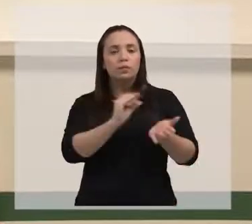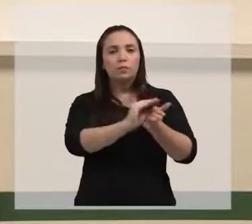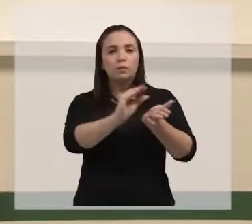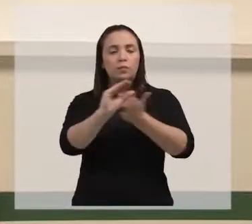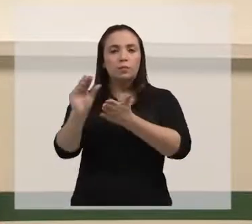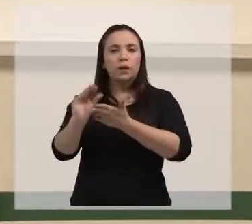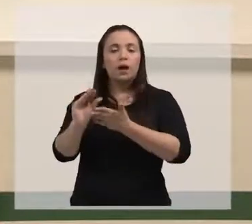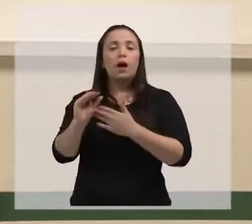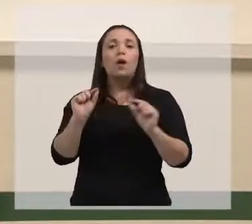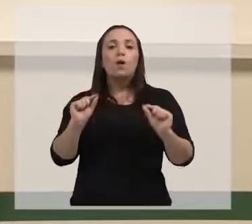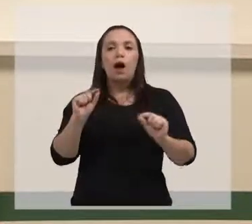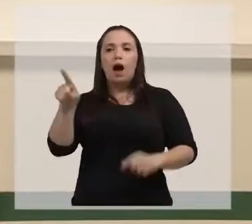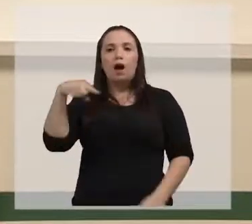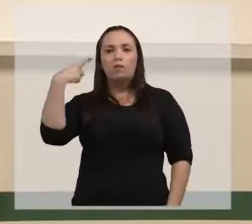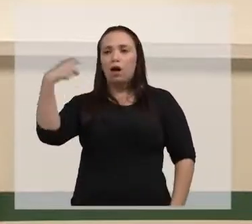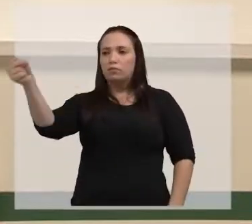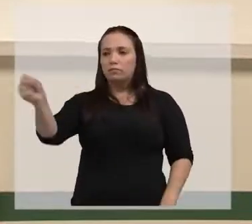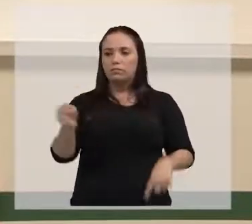defendendo pessoas